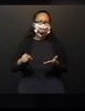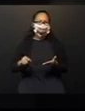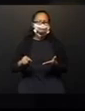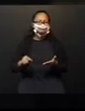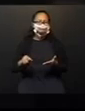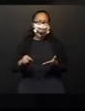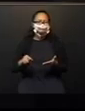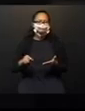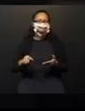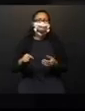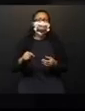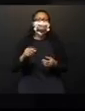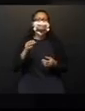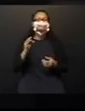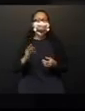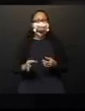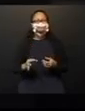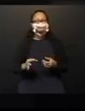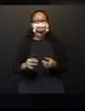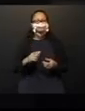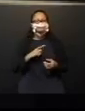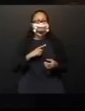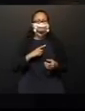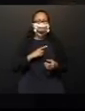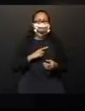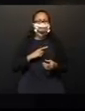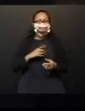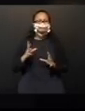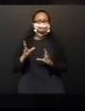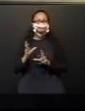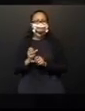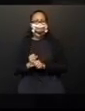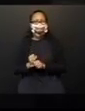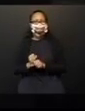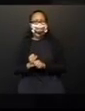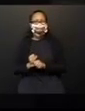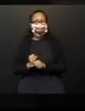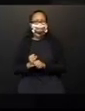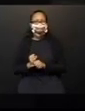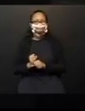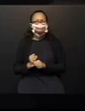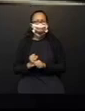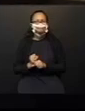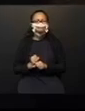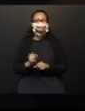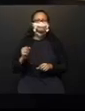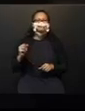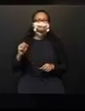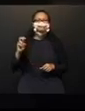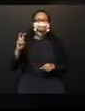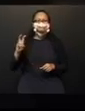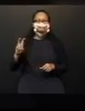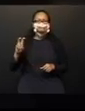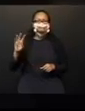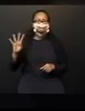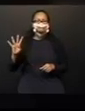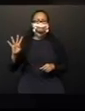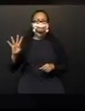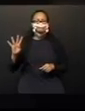tem uma soma aí, uma adição, né? Primeira parcela, 545. Segunda parcela,